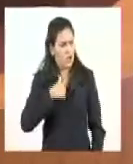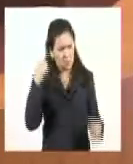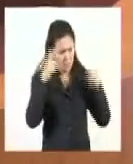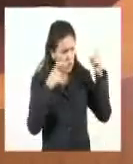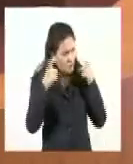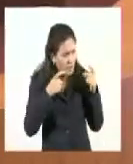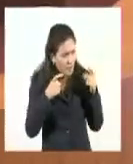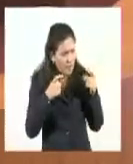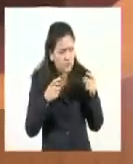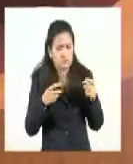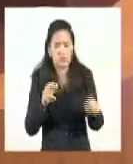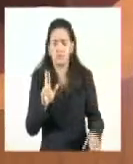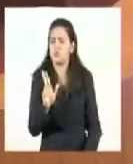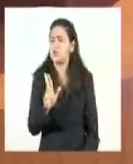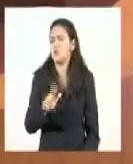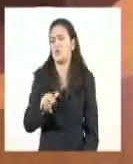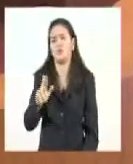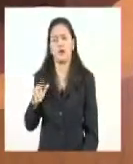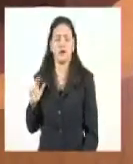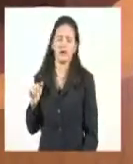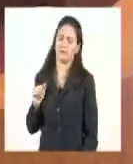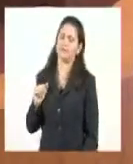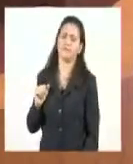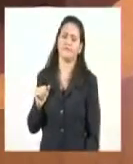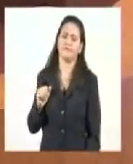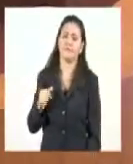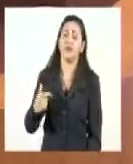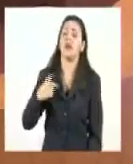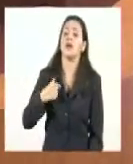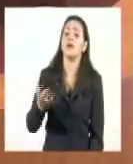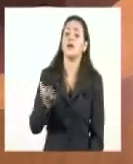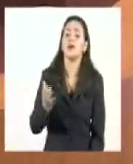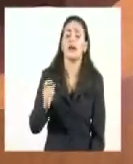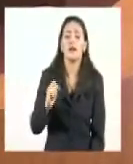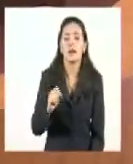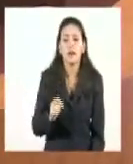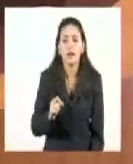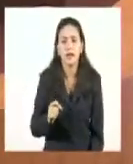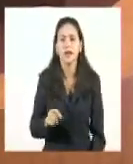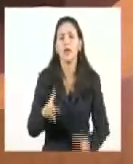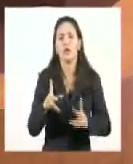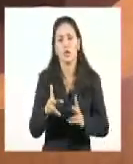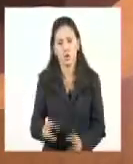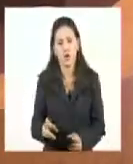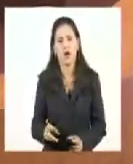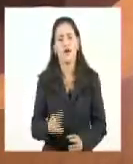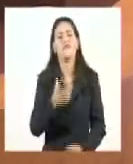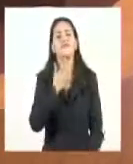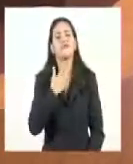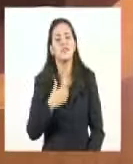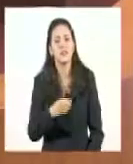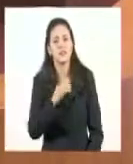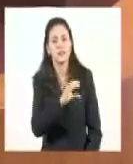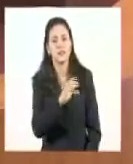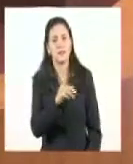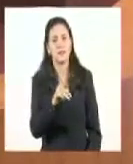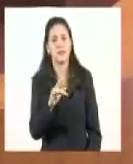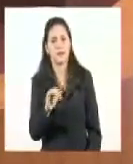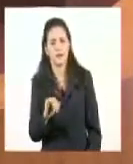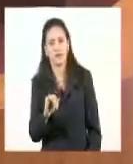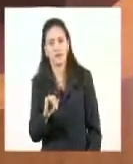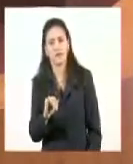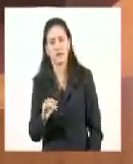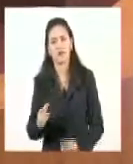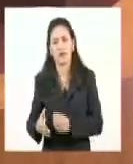respondi. Eu queria que a mesma vontade de fazer uma CPI, inclusive com apoio